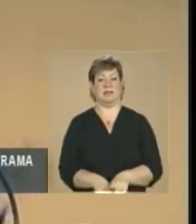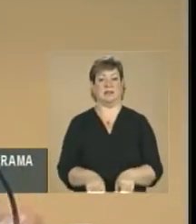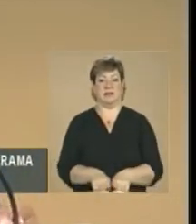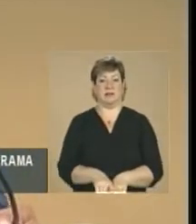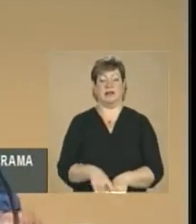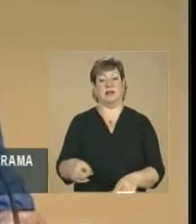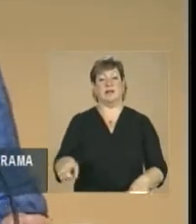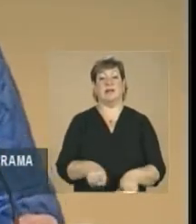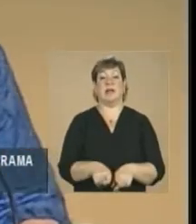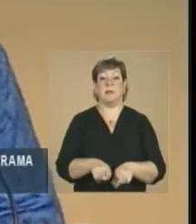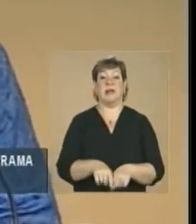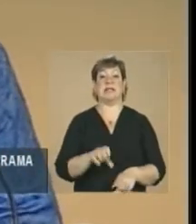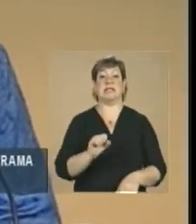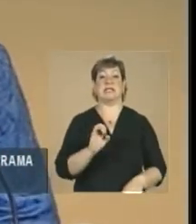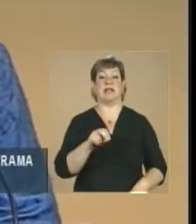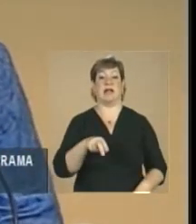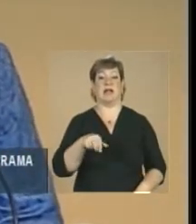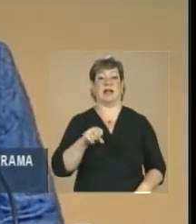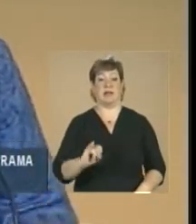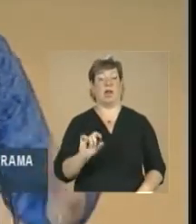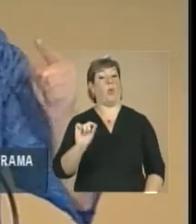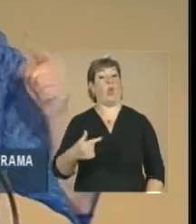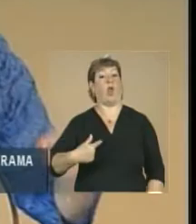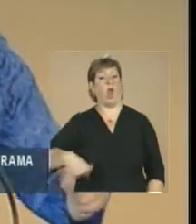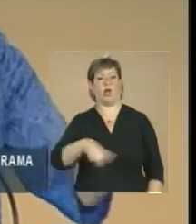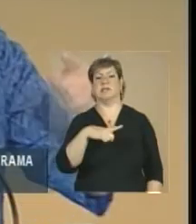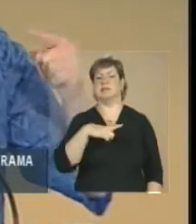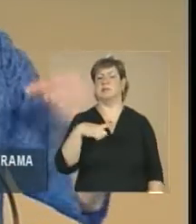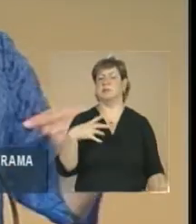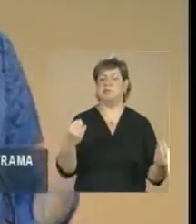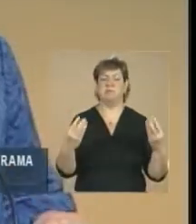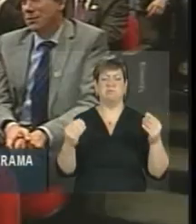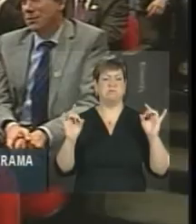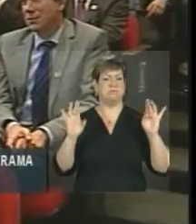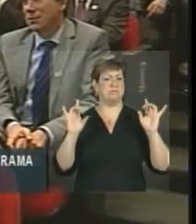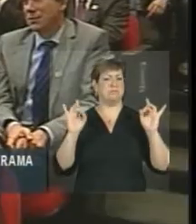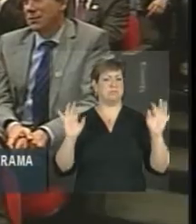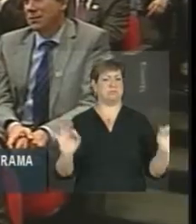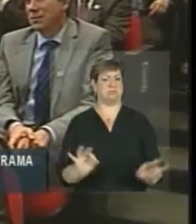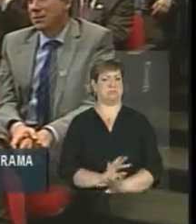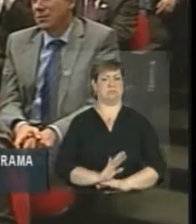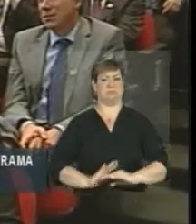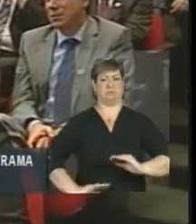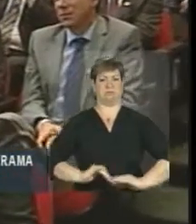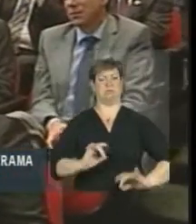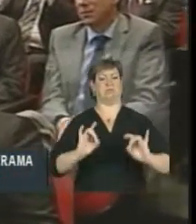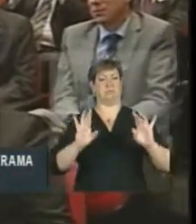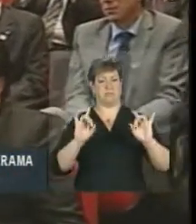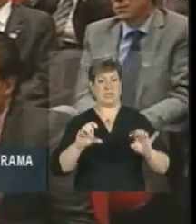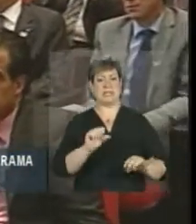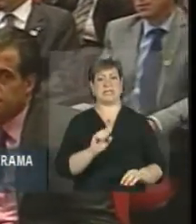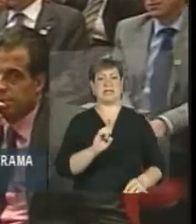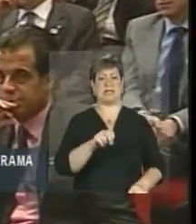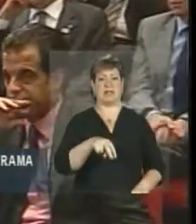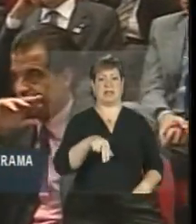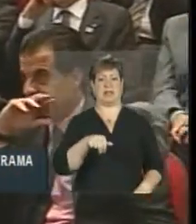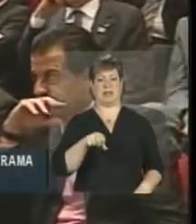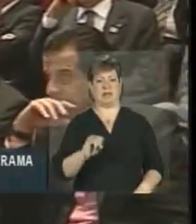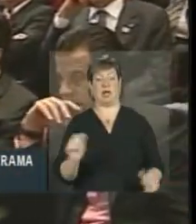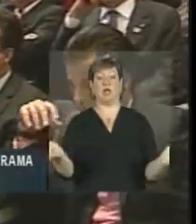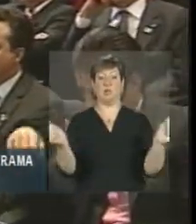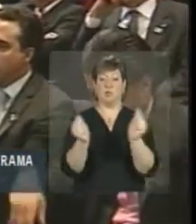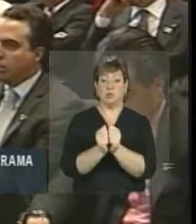que o Senai é o que nós temos de mais qualificado para, junto com os